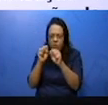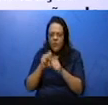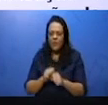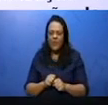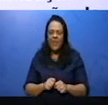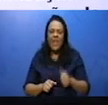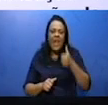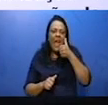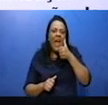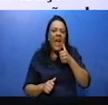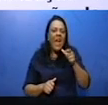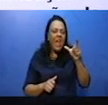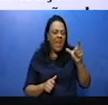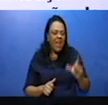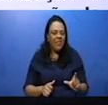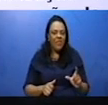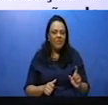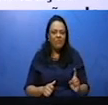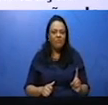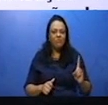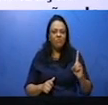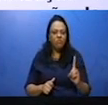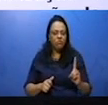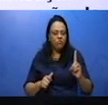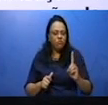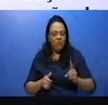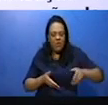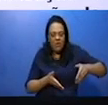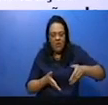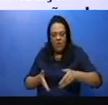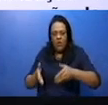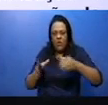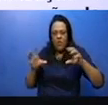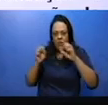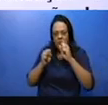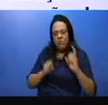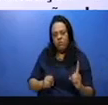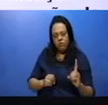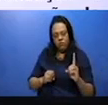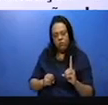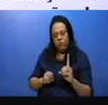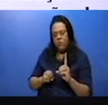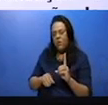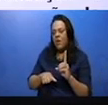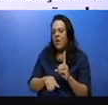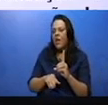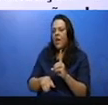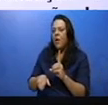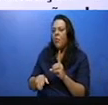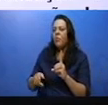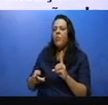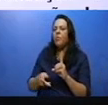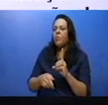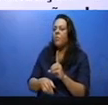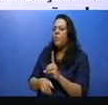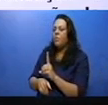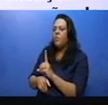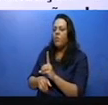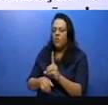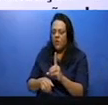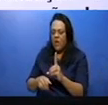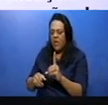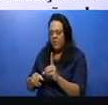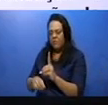andava vagarosamente por um corredor escuro, tateando à procura de algo que lhe guiasse os passos. À medida